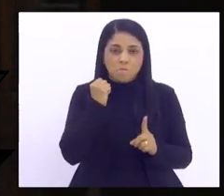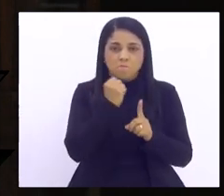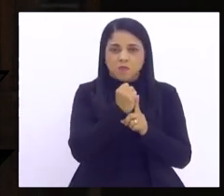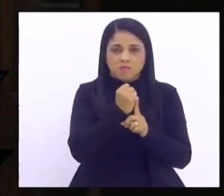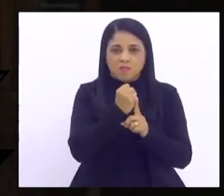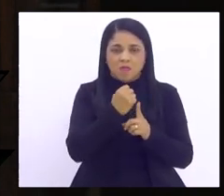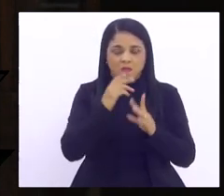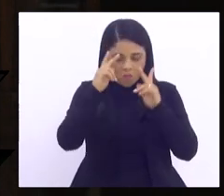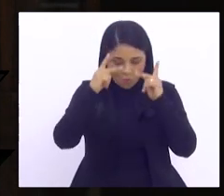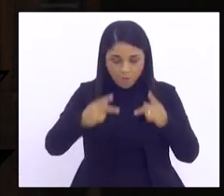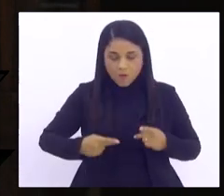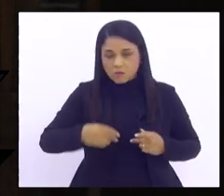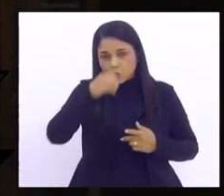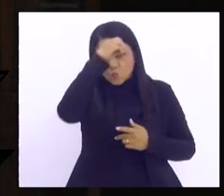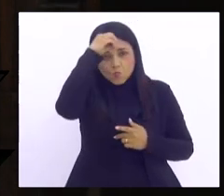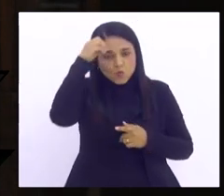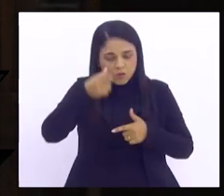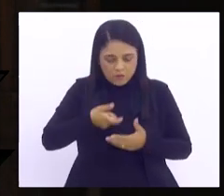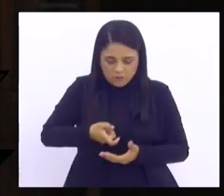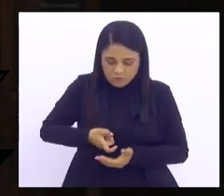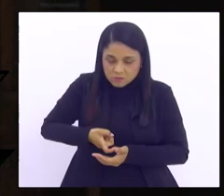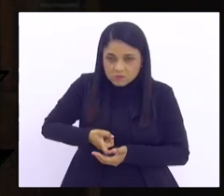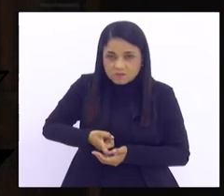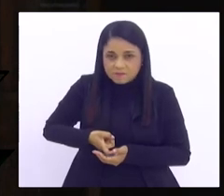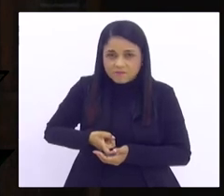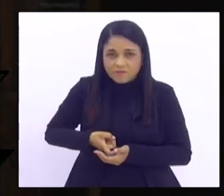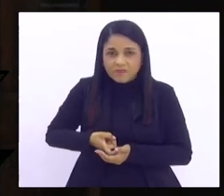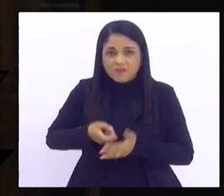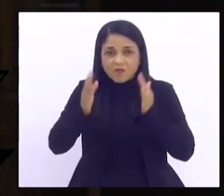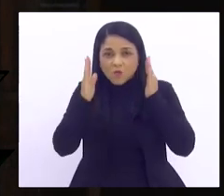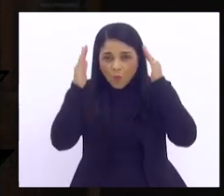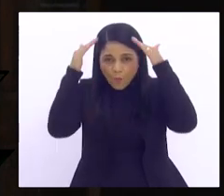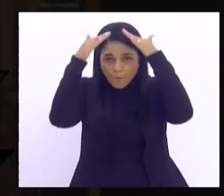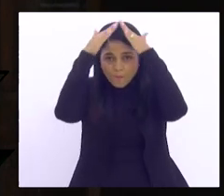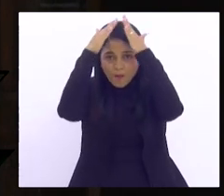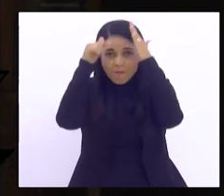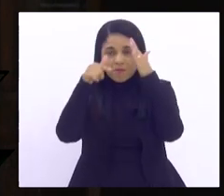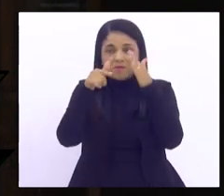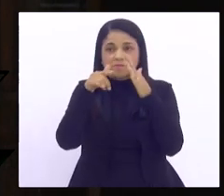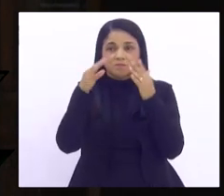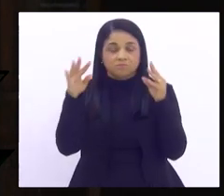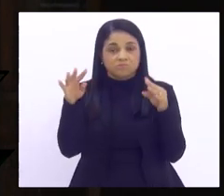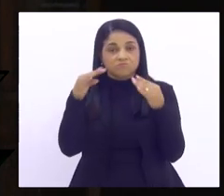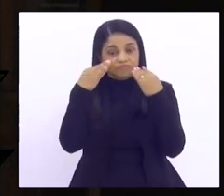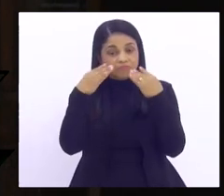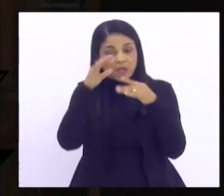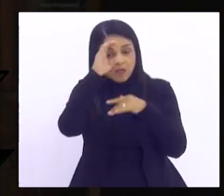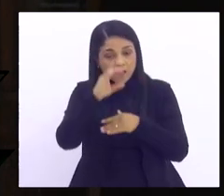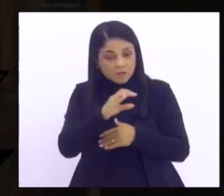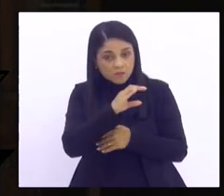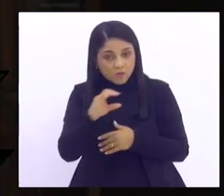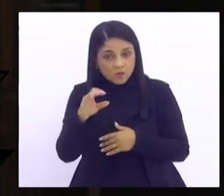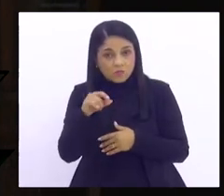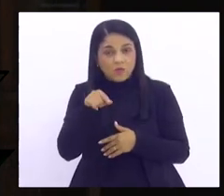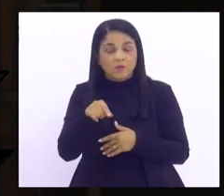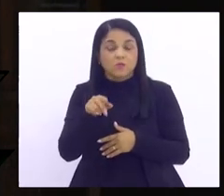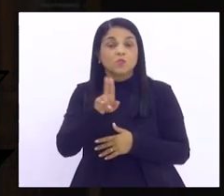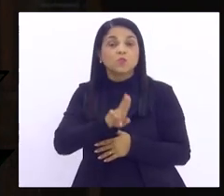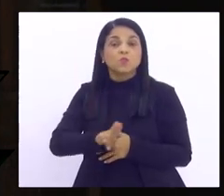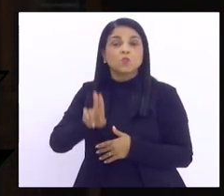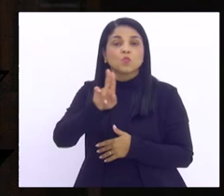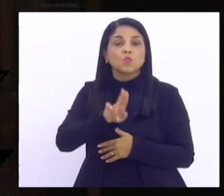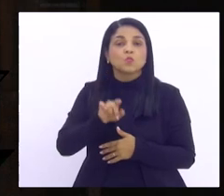inocente. E o Papa, atenção aí, os católicos, ele usa da prerrogativa